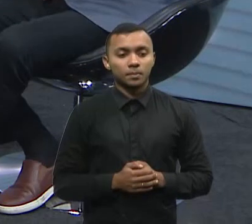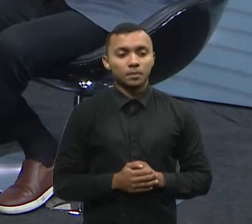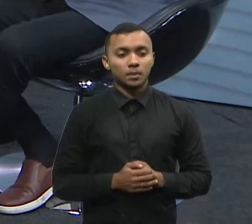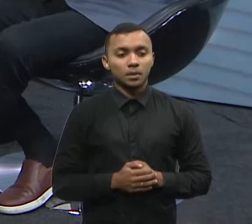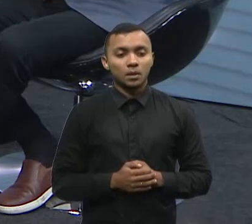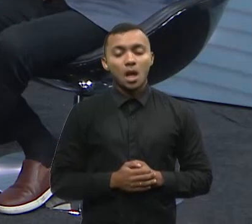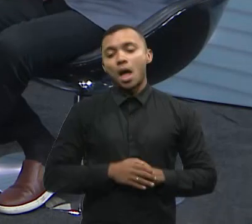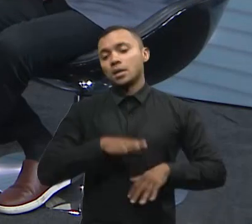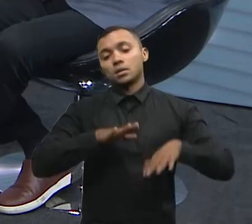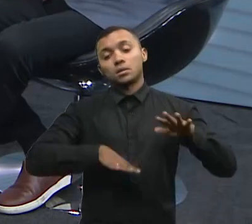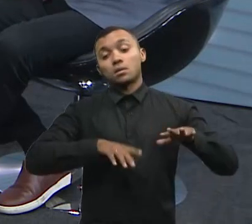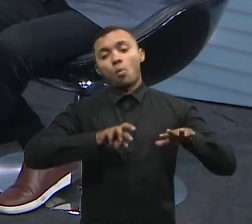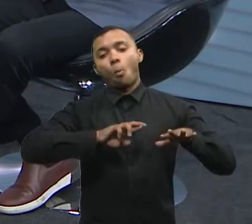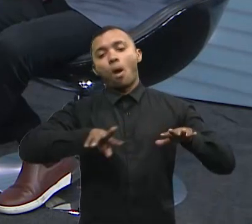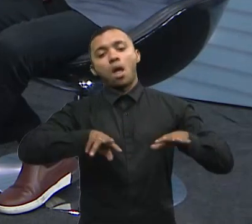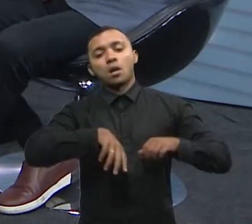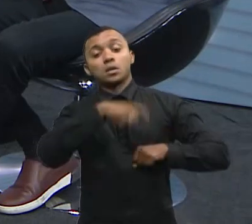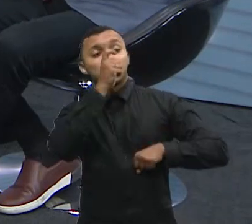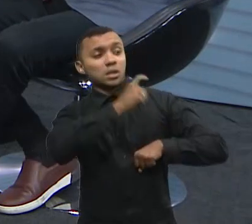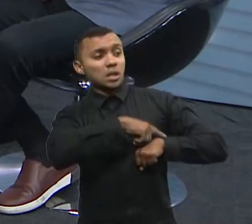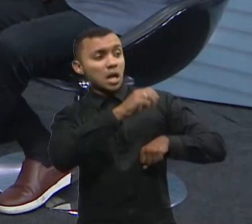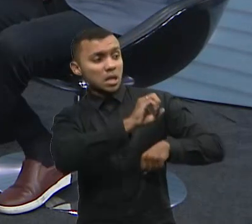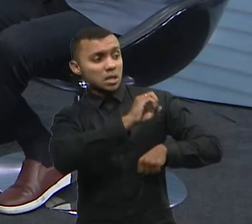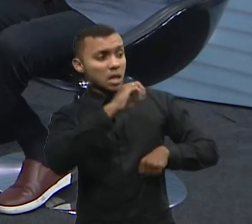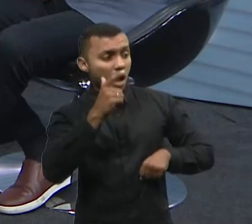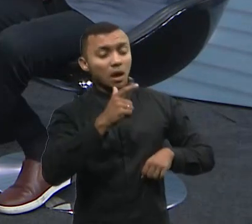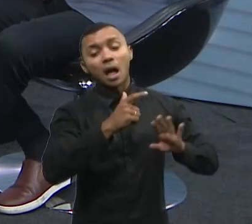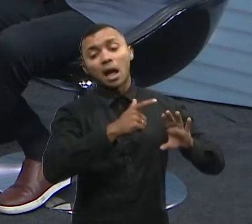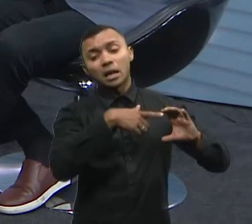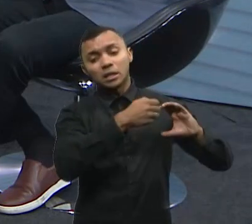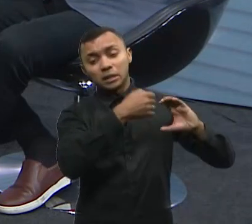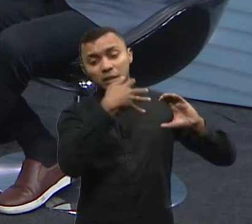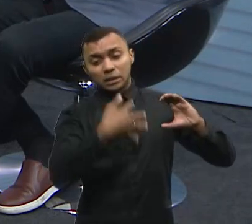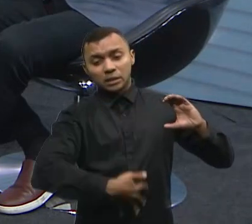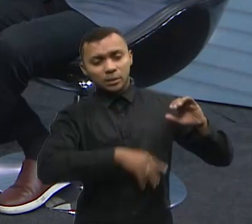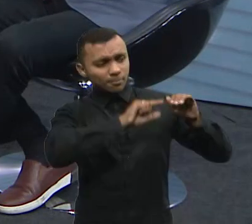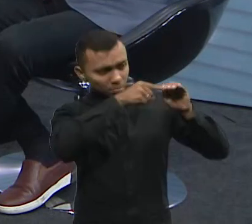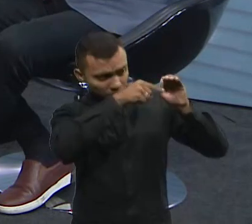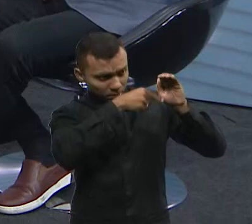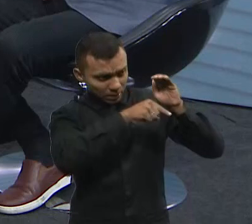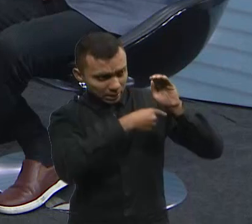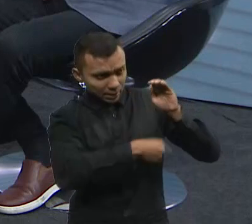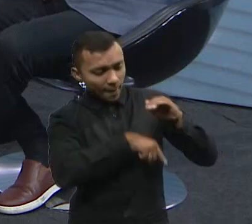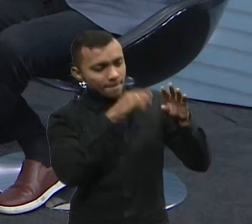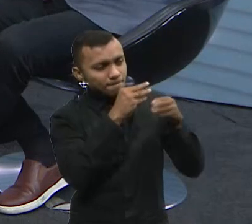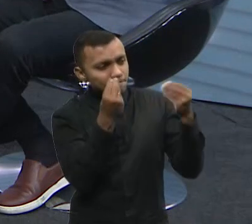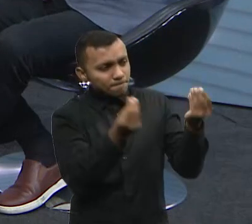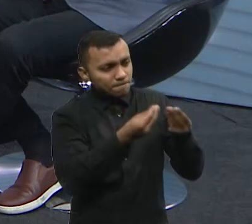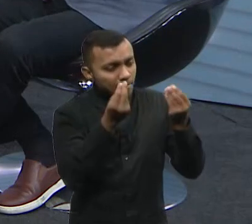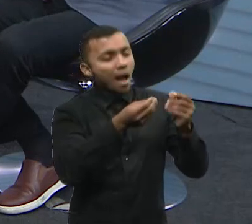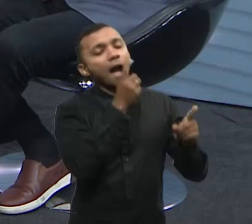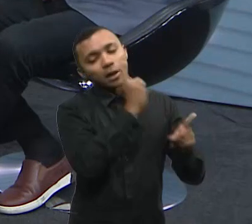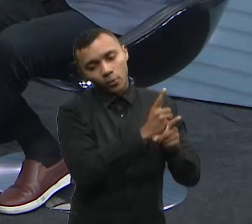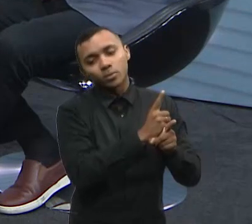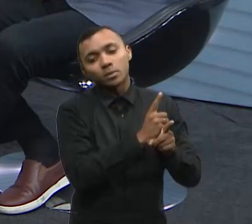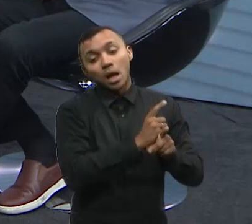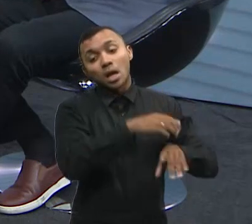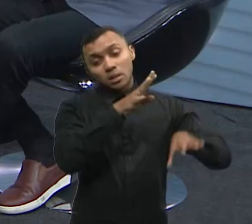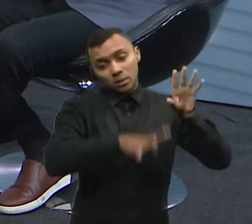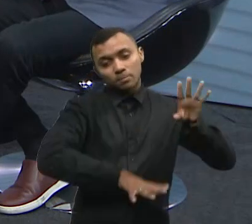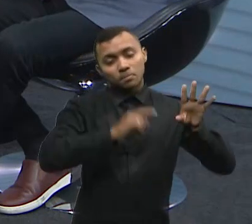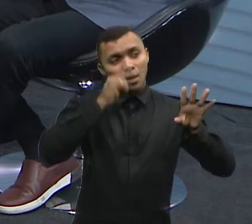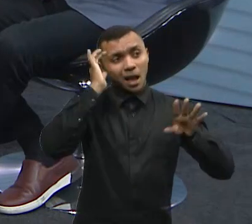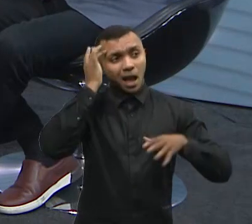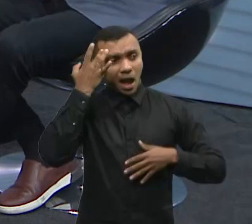não é o óbvio que a gente vê, são as características, às vezes, mais minuciosas, mais as nuances diagnósticas, muitas vezes a gente levanta uma